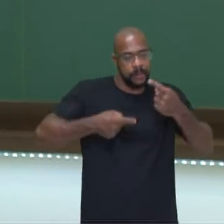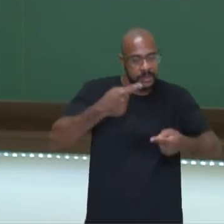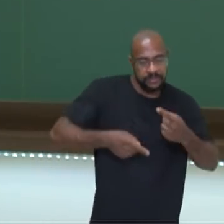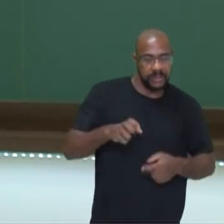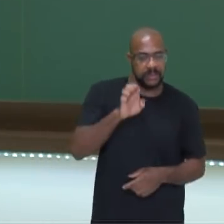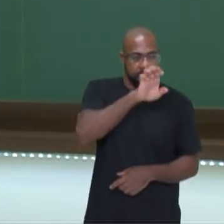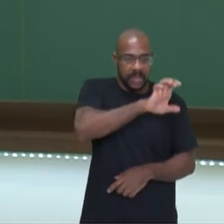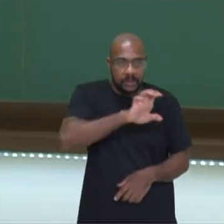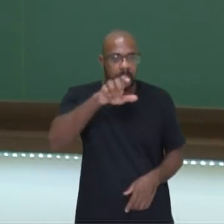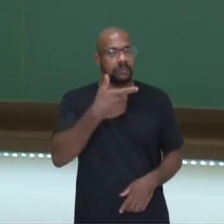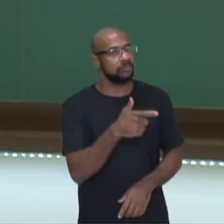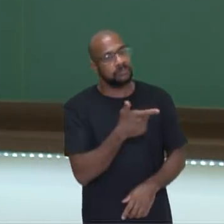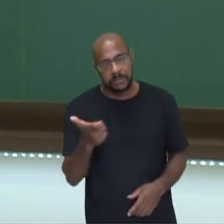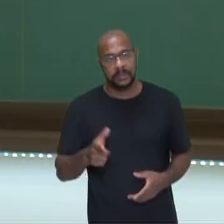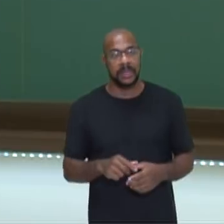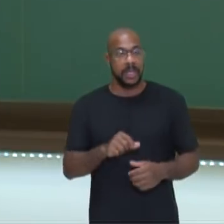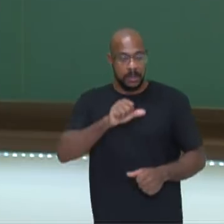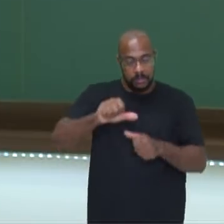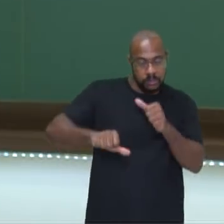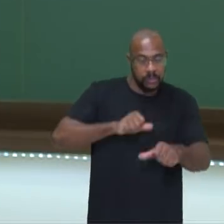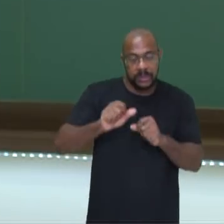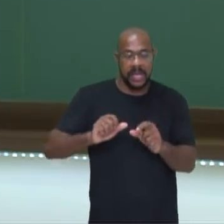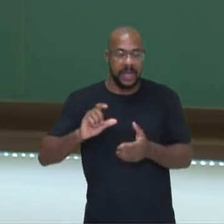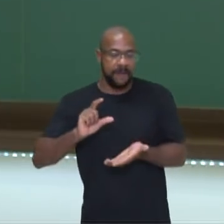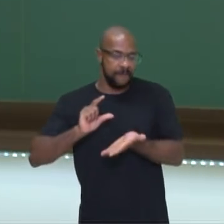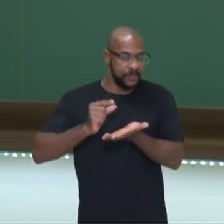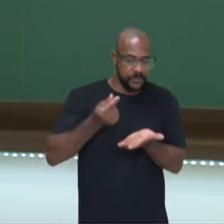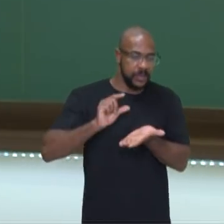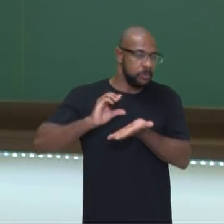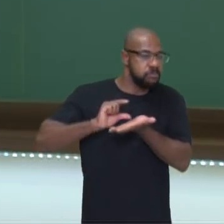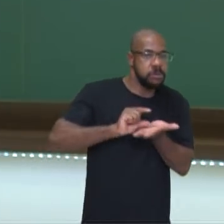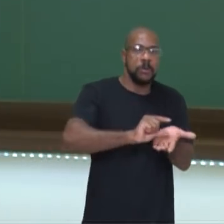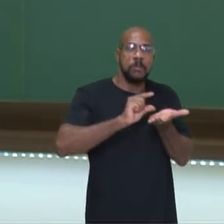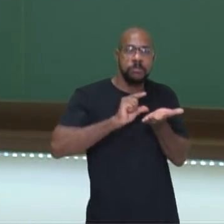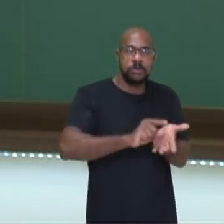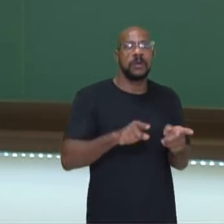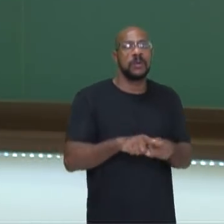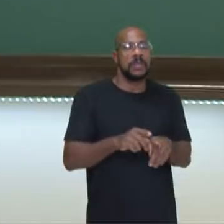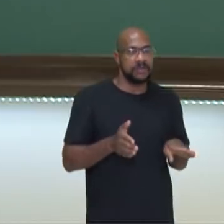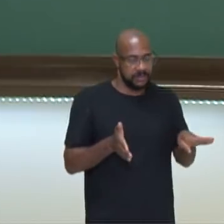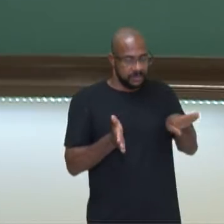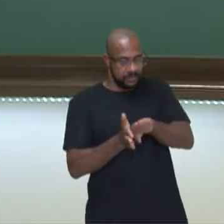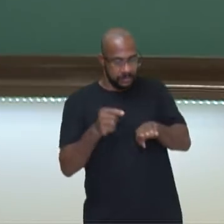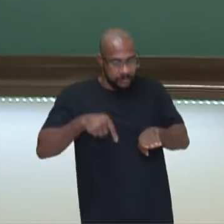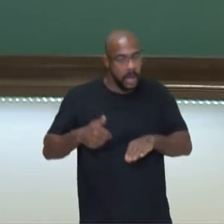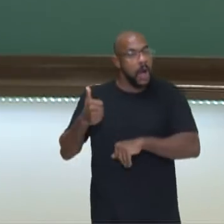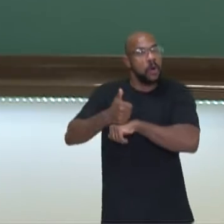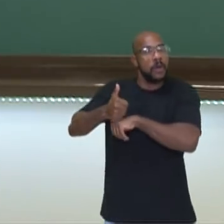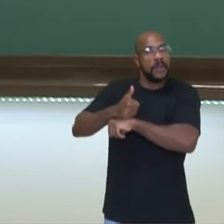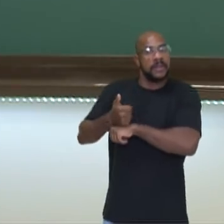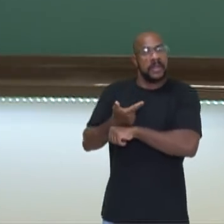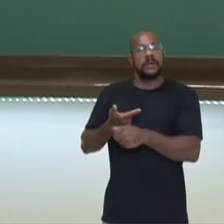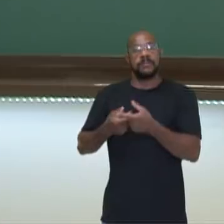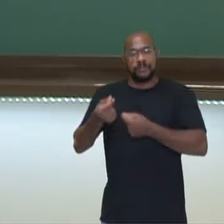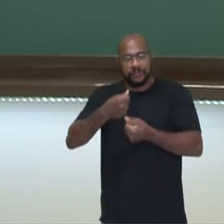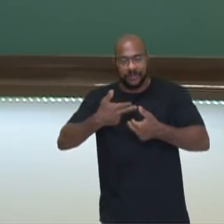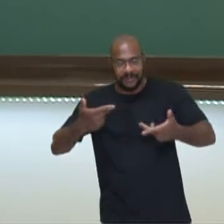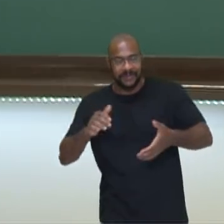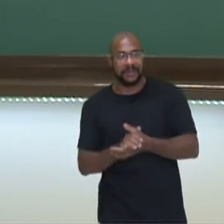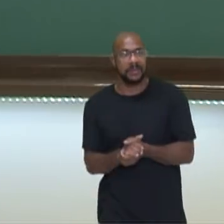oligarquias estaduais retransferiam verbas e favores que chegavam até o coronel. Isso tudo chegava